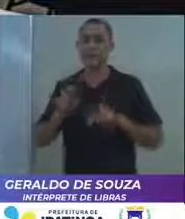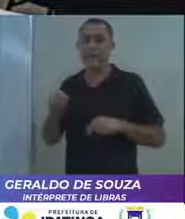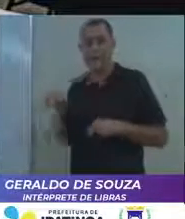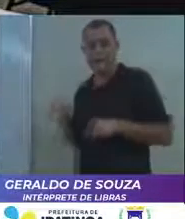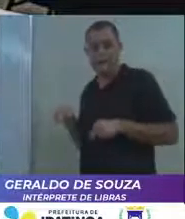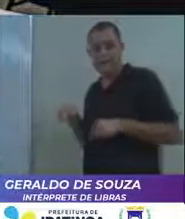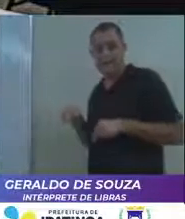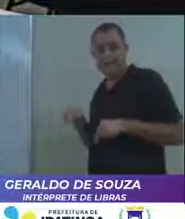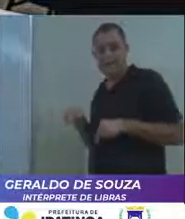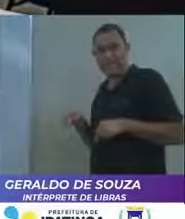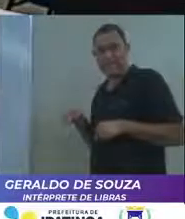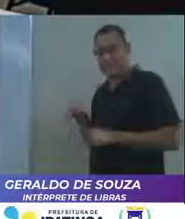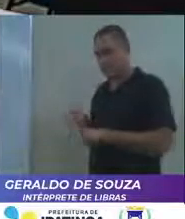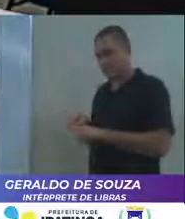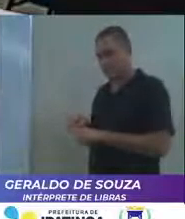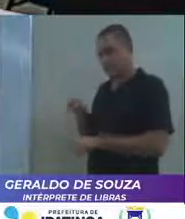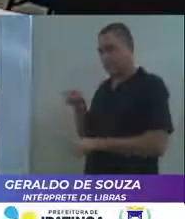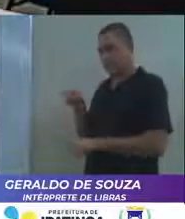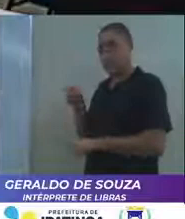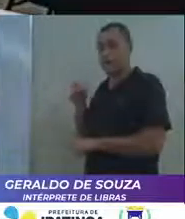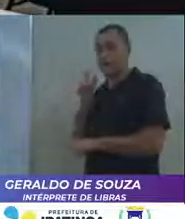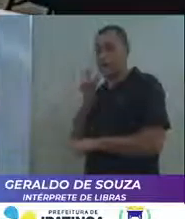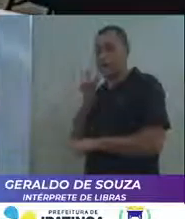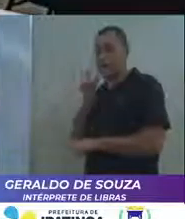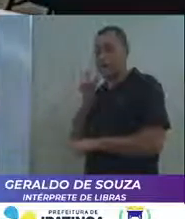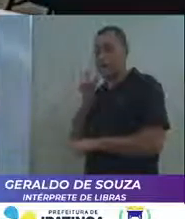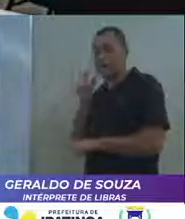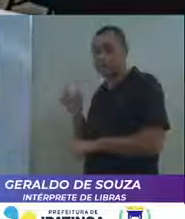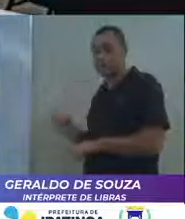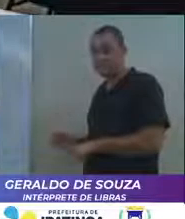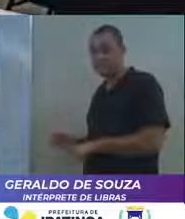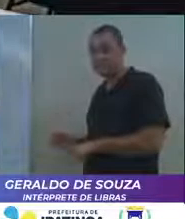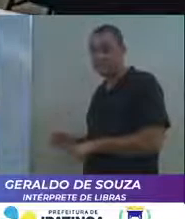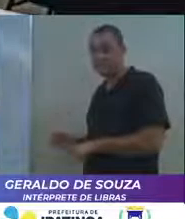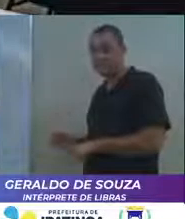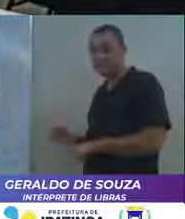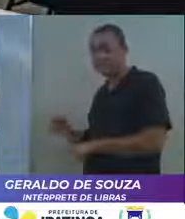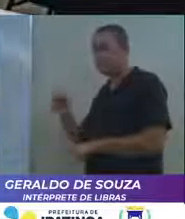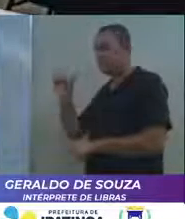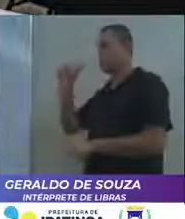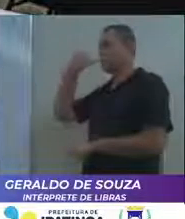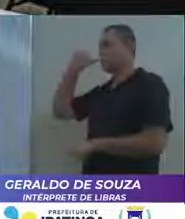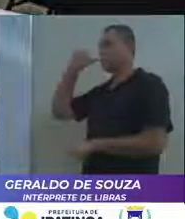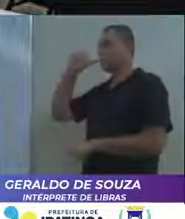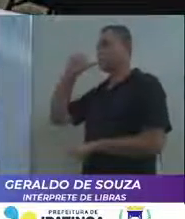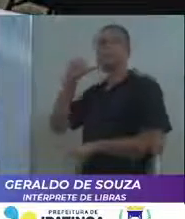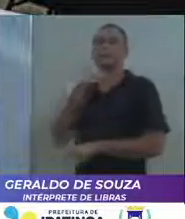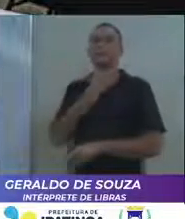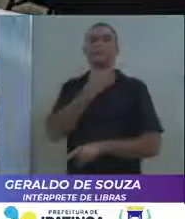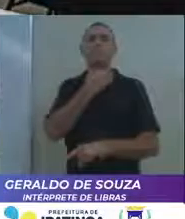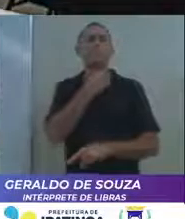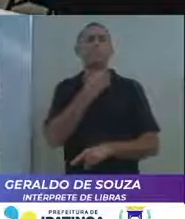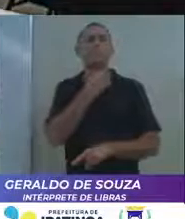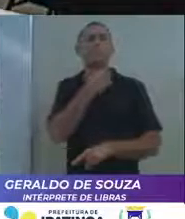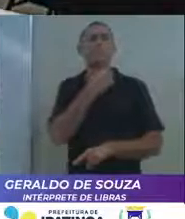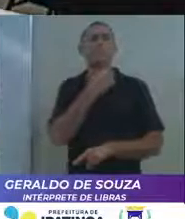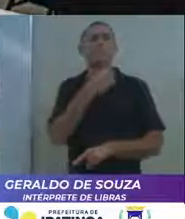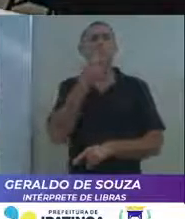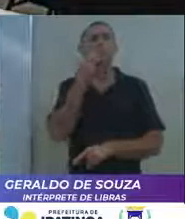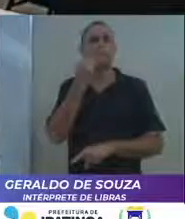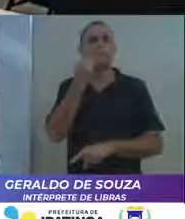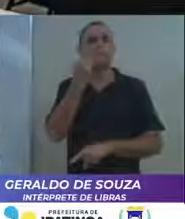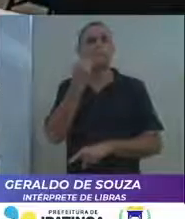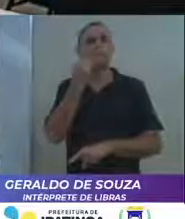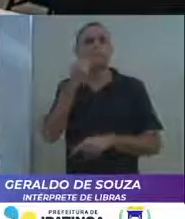vocês. Porque a tendência, quando você está com a máscara, é hidratar menos, né?